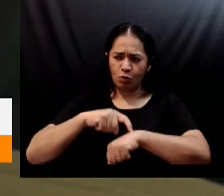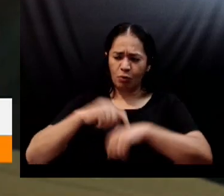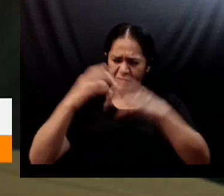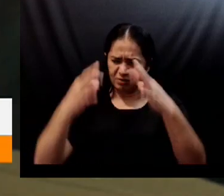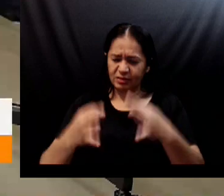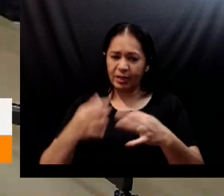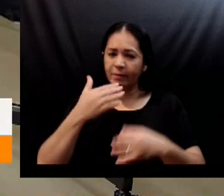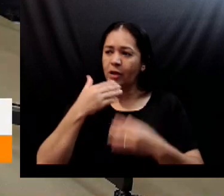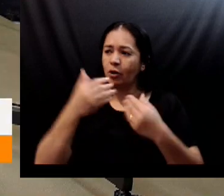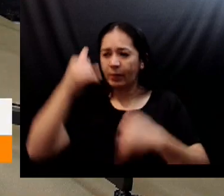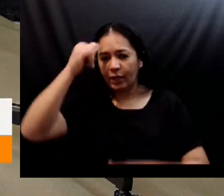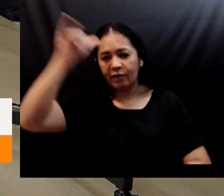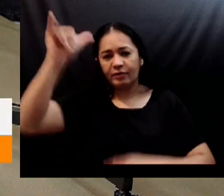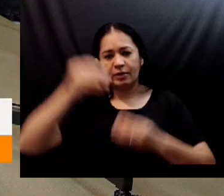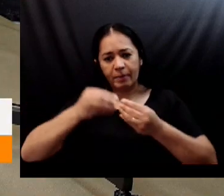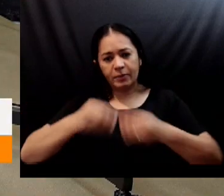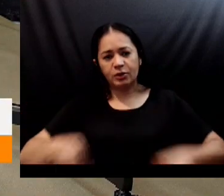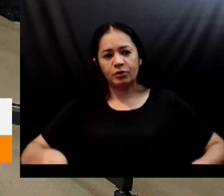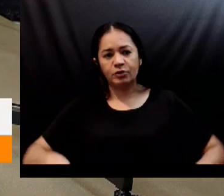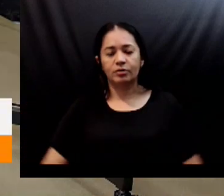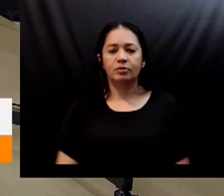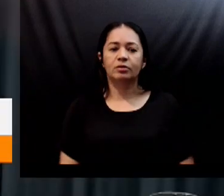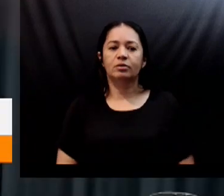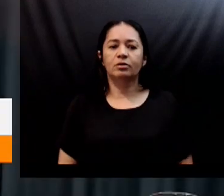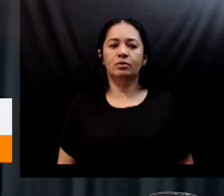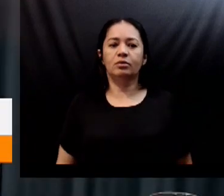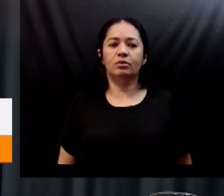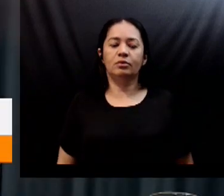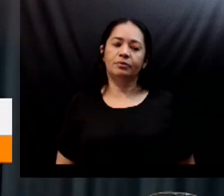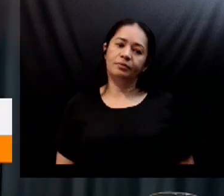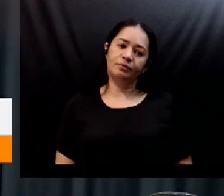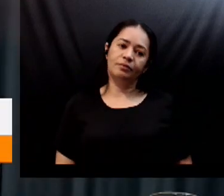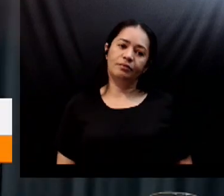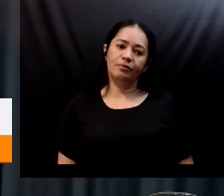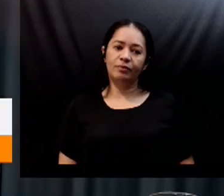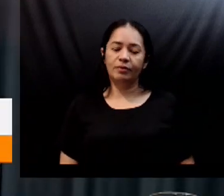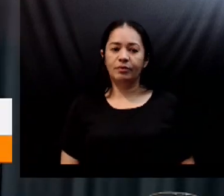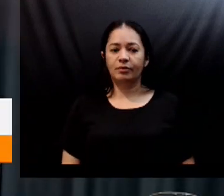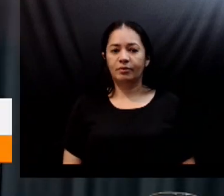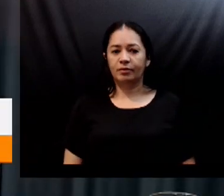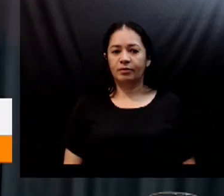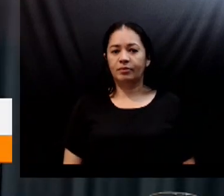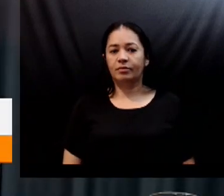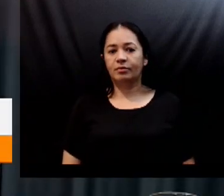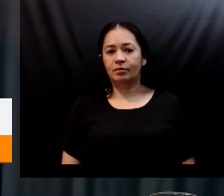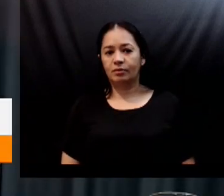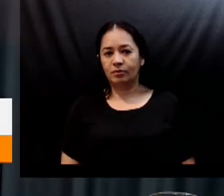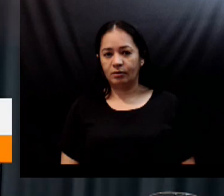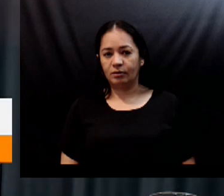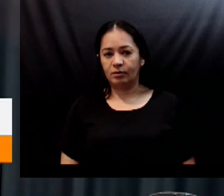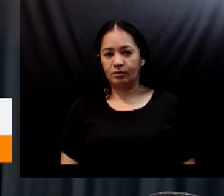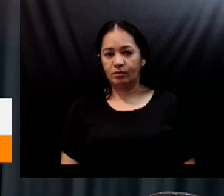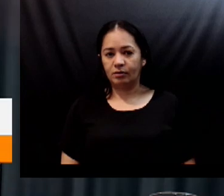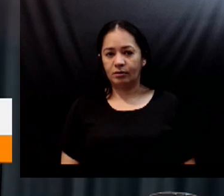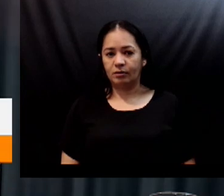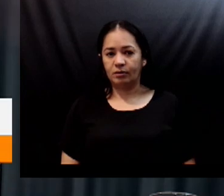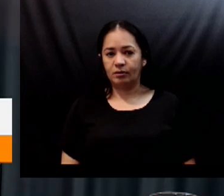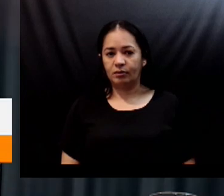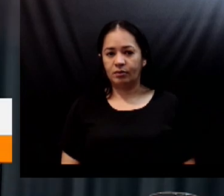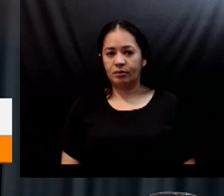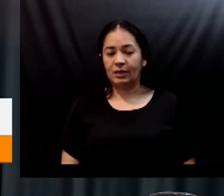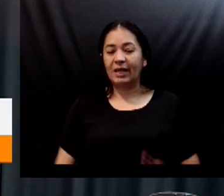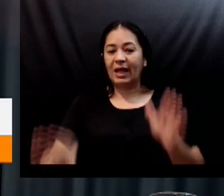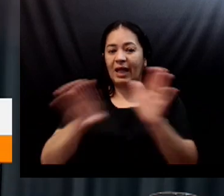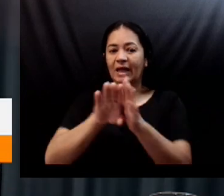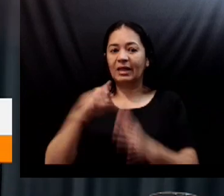tanto, Ana Júlia? Se eu não me engano, a partir dos 2 anos, até 2 anos sem tela. Após